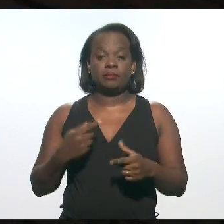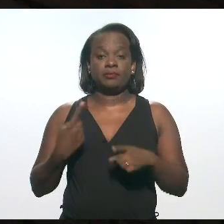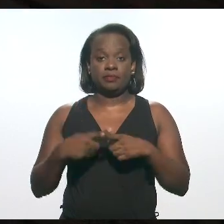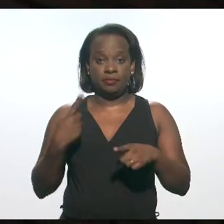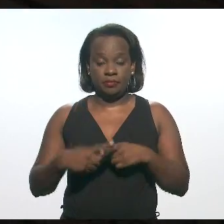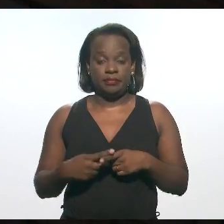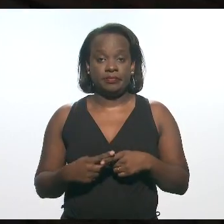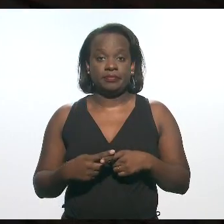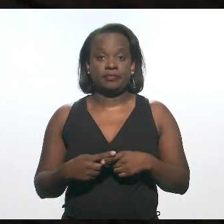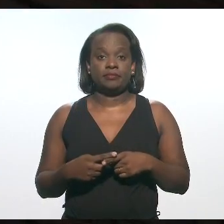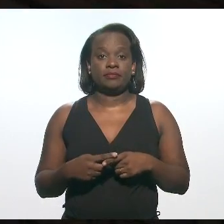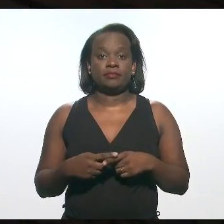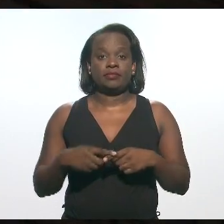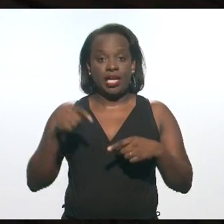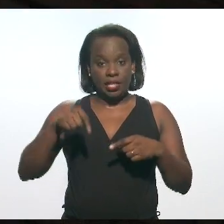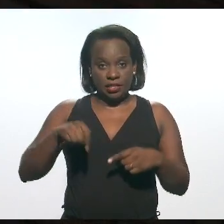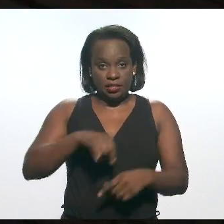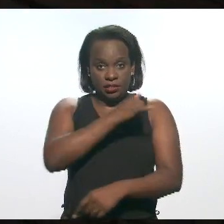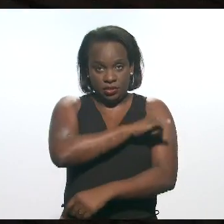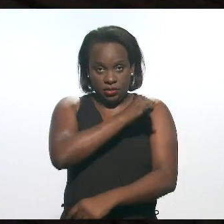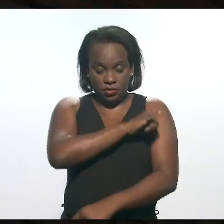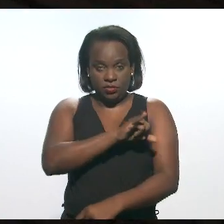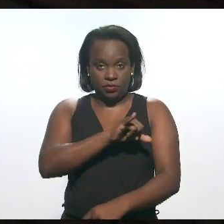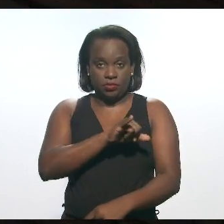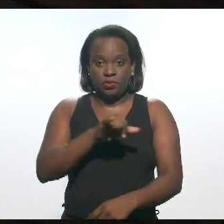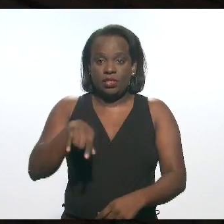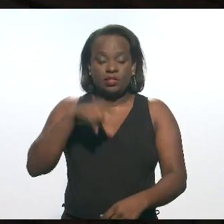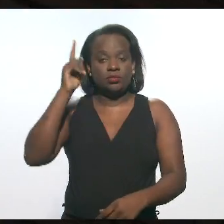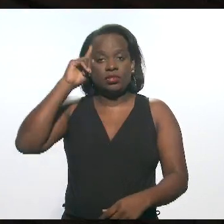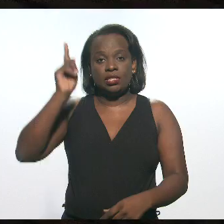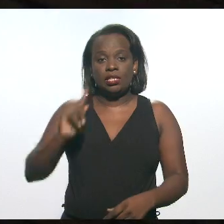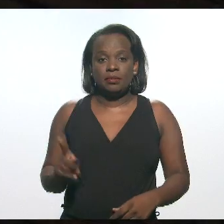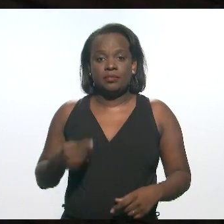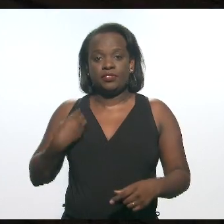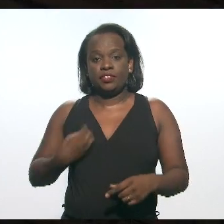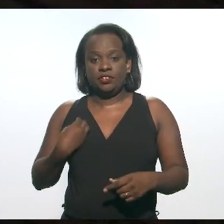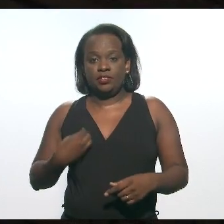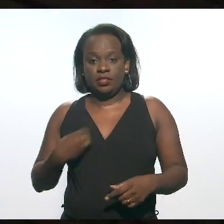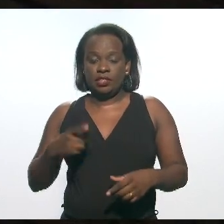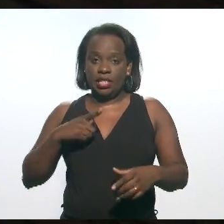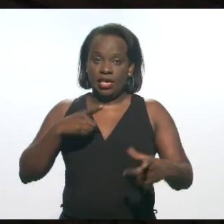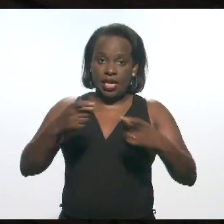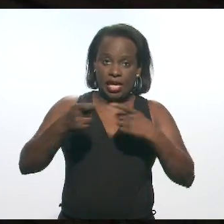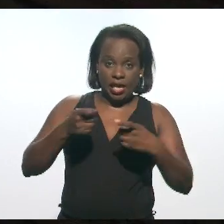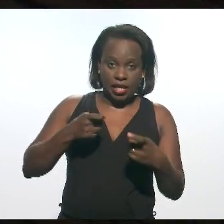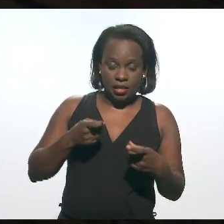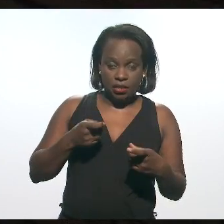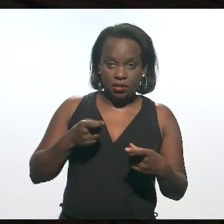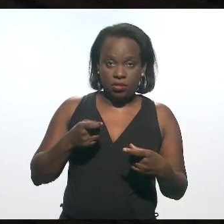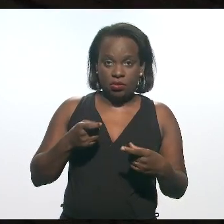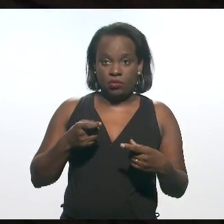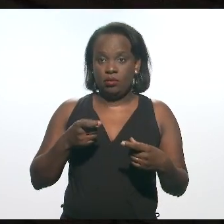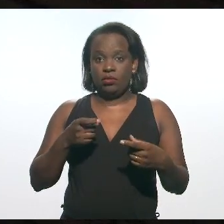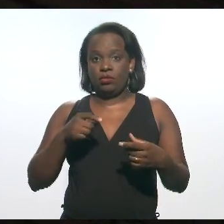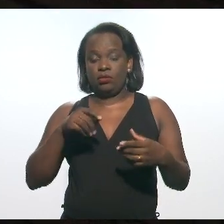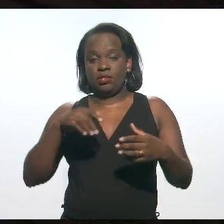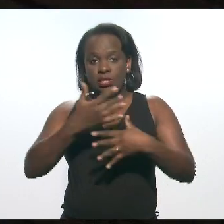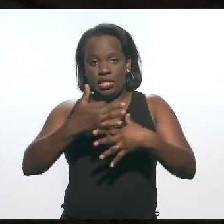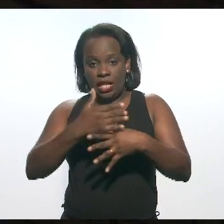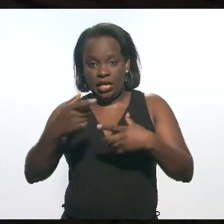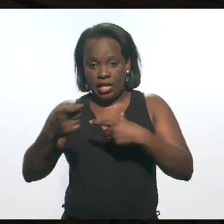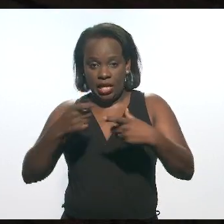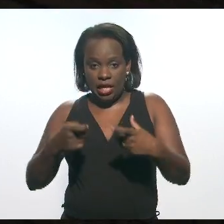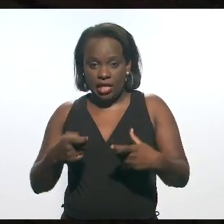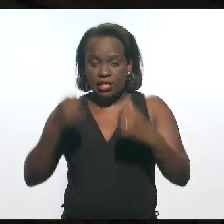porque aqui no rio de janeiro nós não sabemos se nós vivemos num estado de guerra de guerrilha urbana